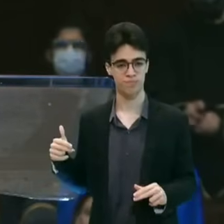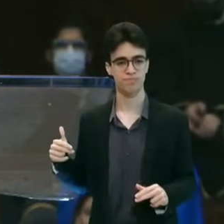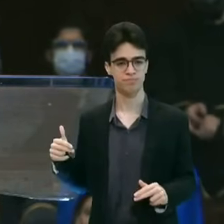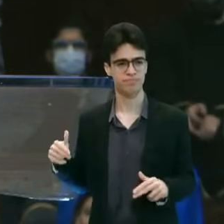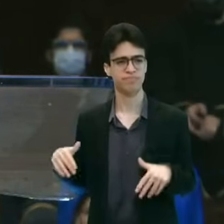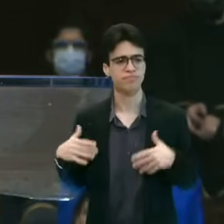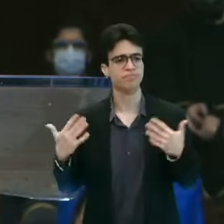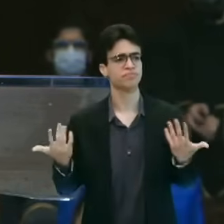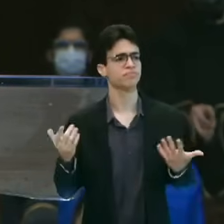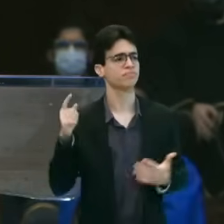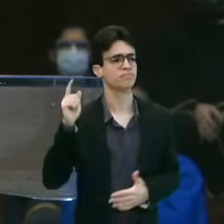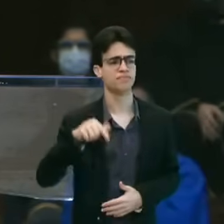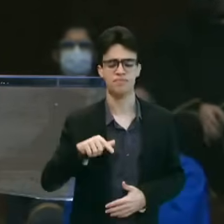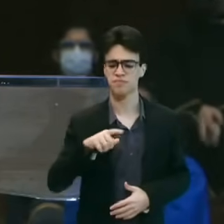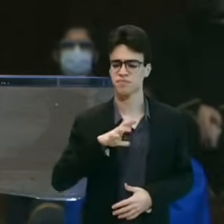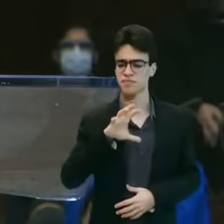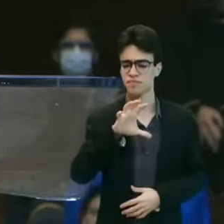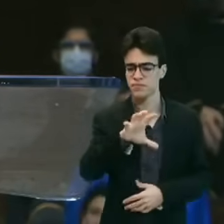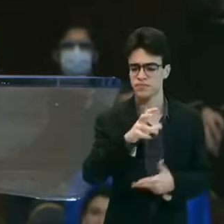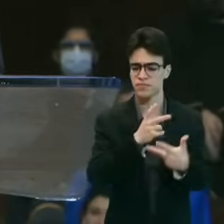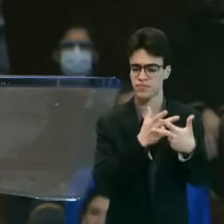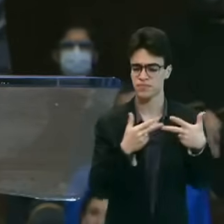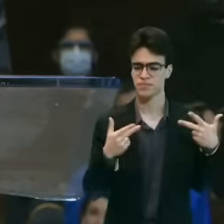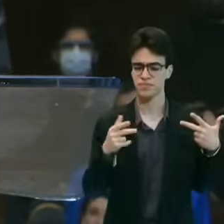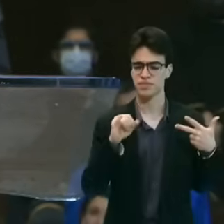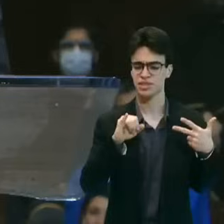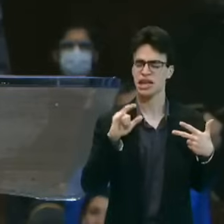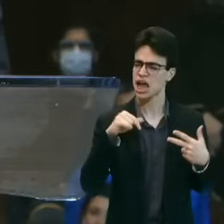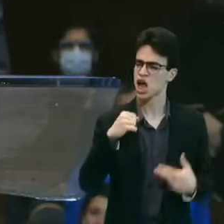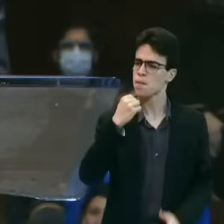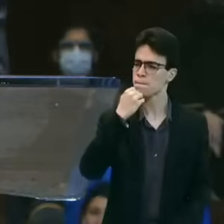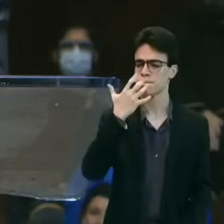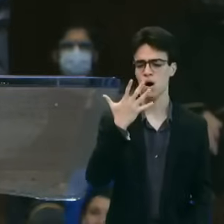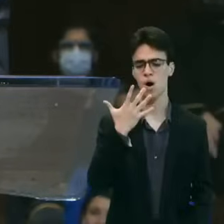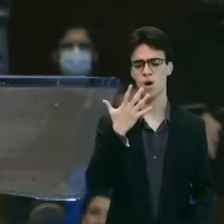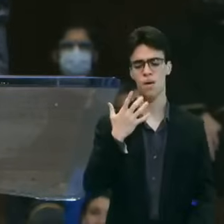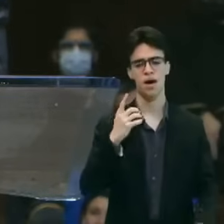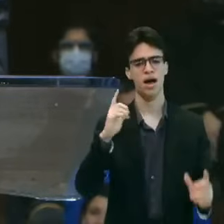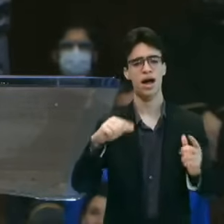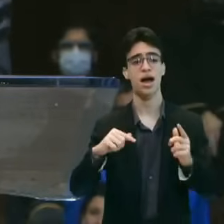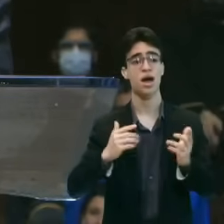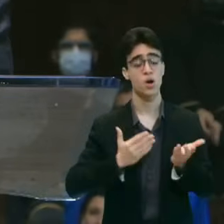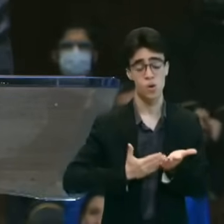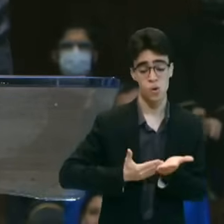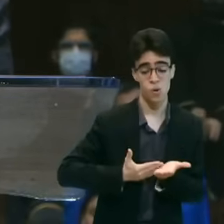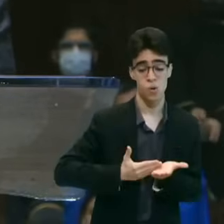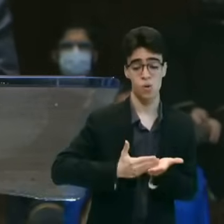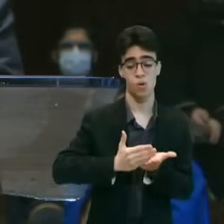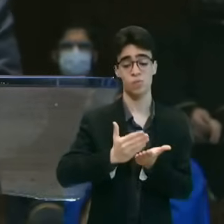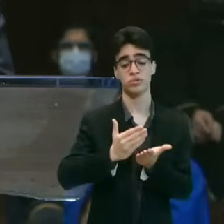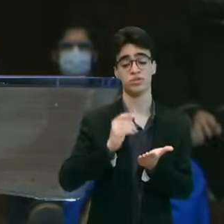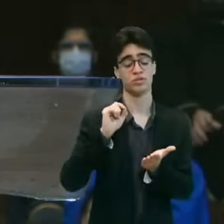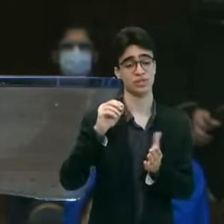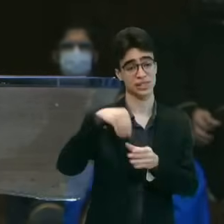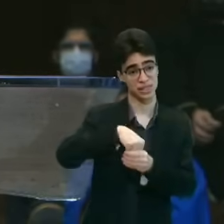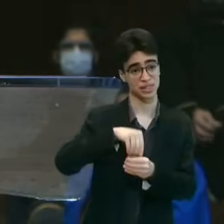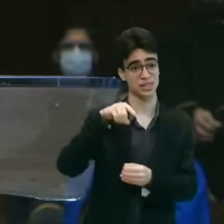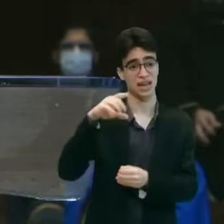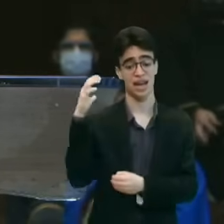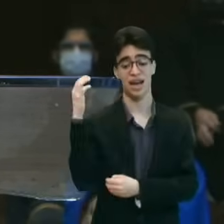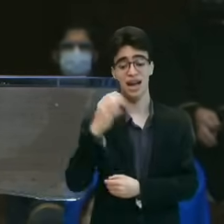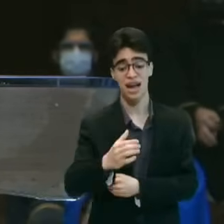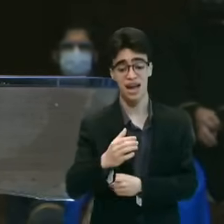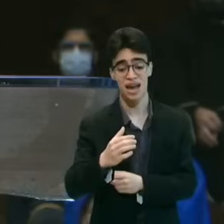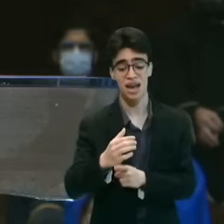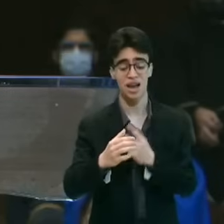E estas coisas, ainda que fossem tão boas, abriram o caminho no coração de Caim para